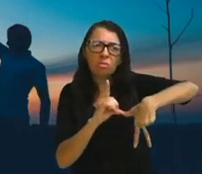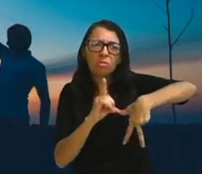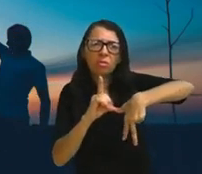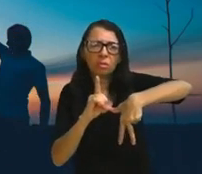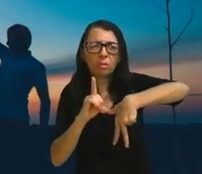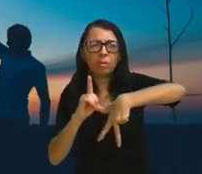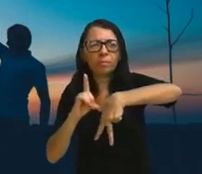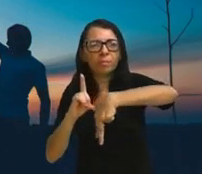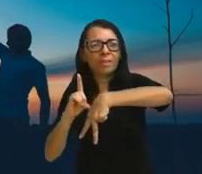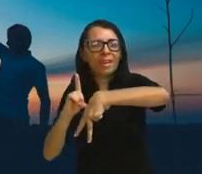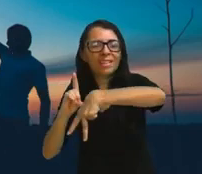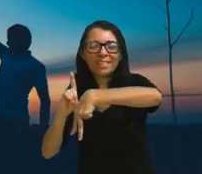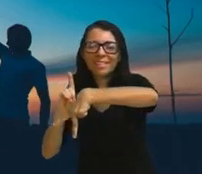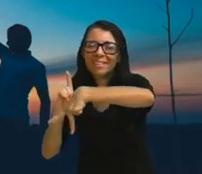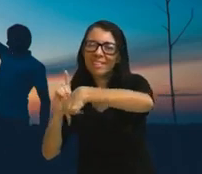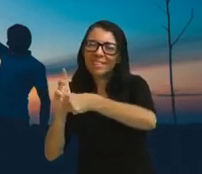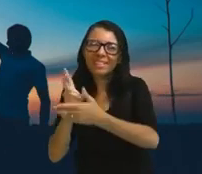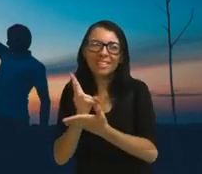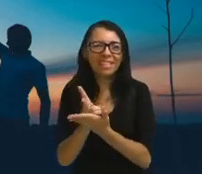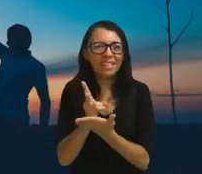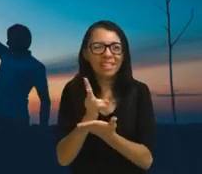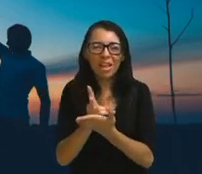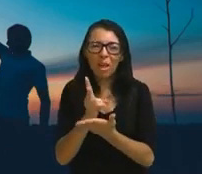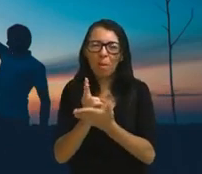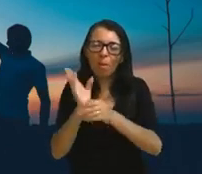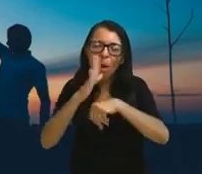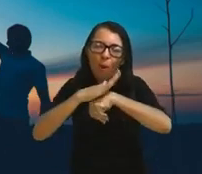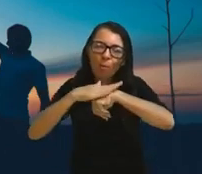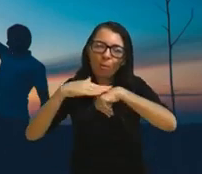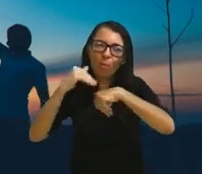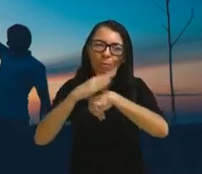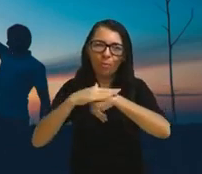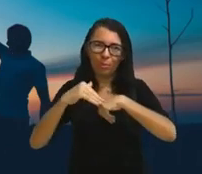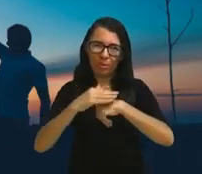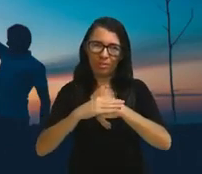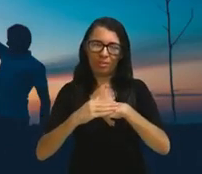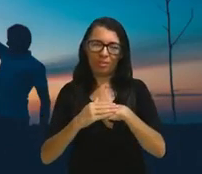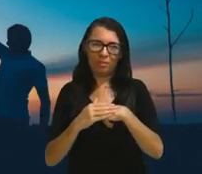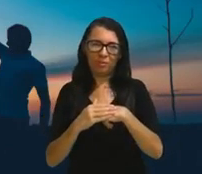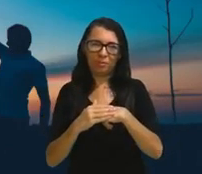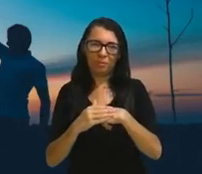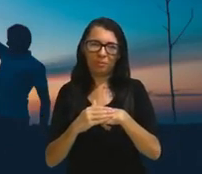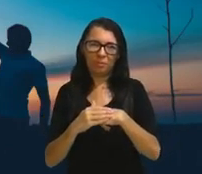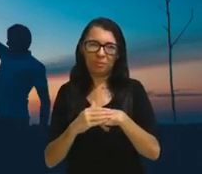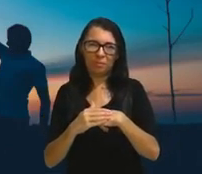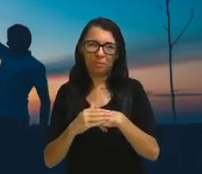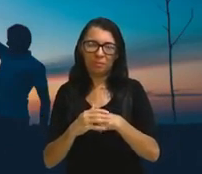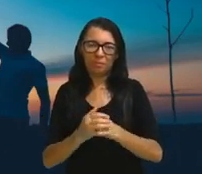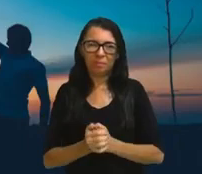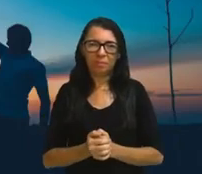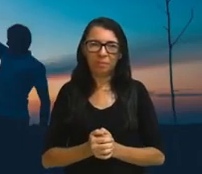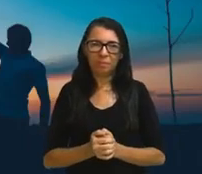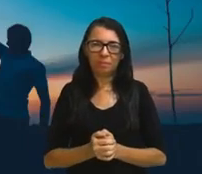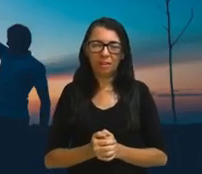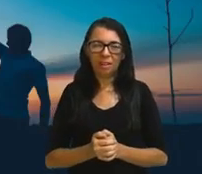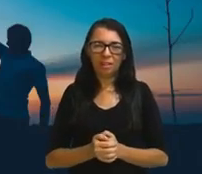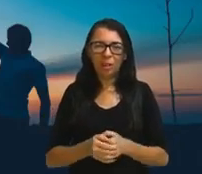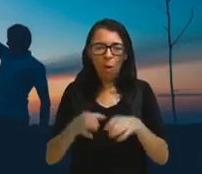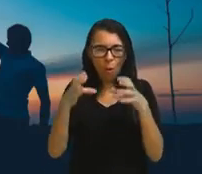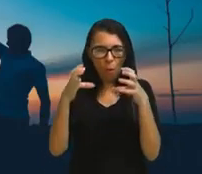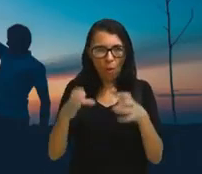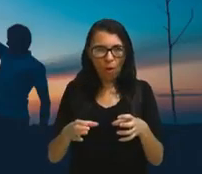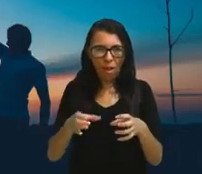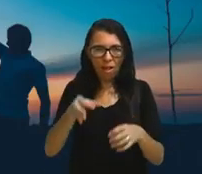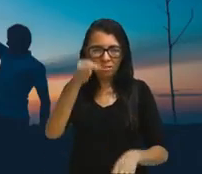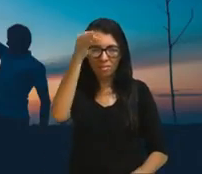Habite no Senhor. Habite no lugar certo. O lugar certo é o Senhor, o nosso